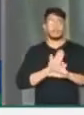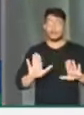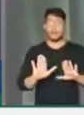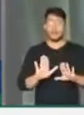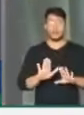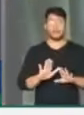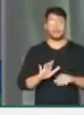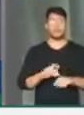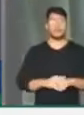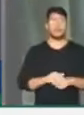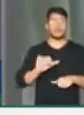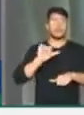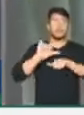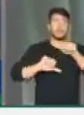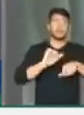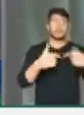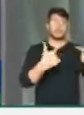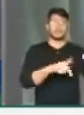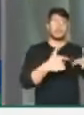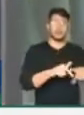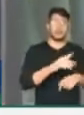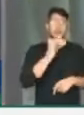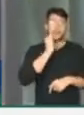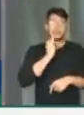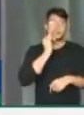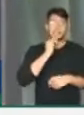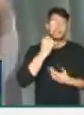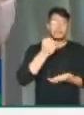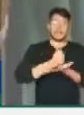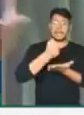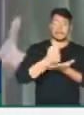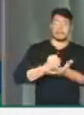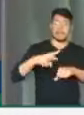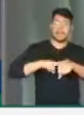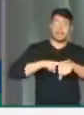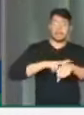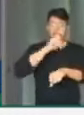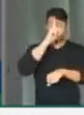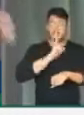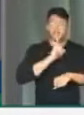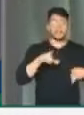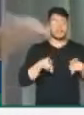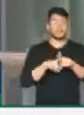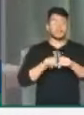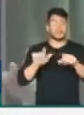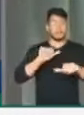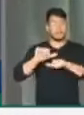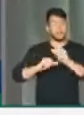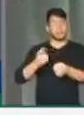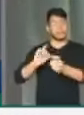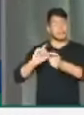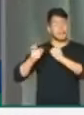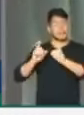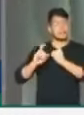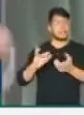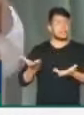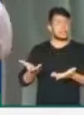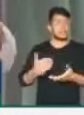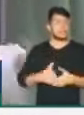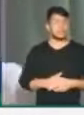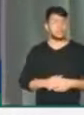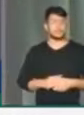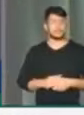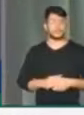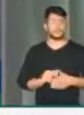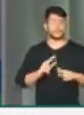reformas que tiram direitos trabalhistas como a carteira verde e amarela, de reforma administrativa que arrebenta com o Estado brasileiro e